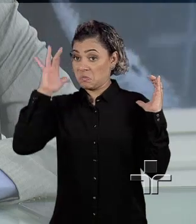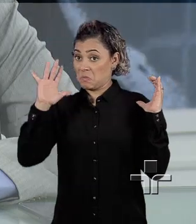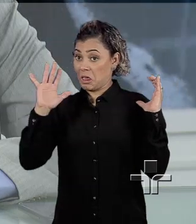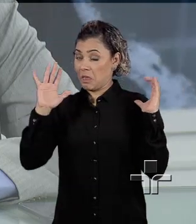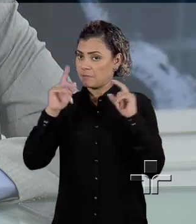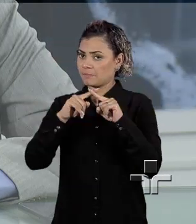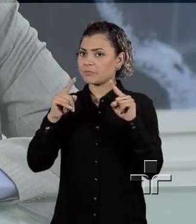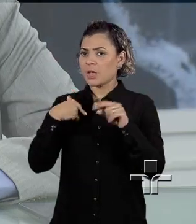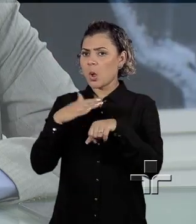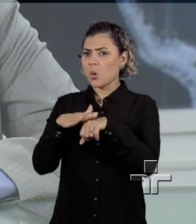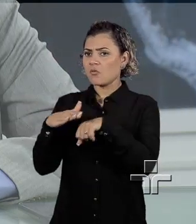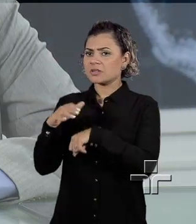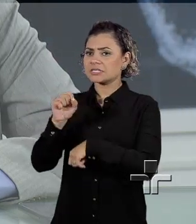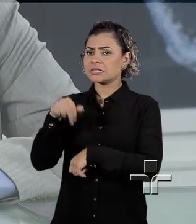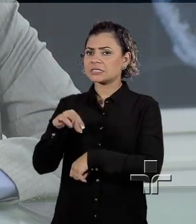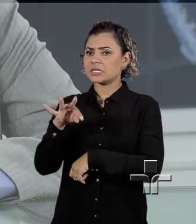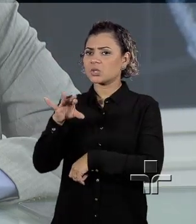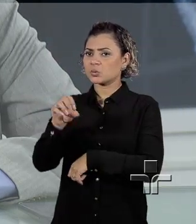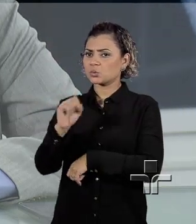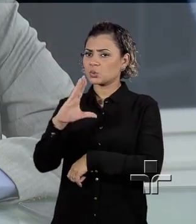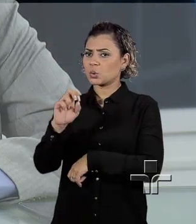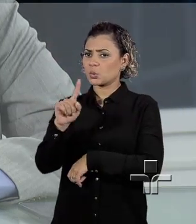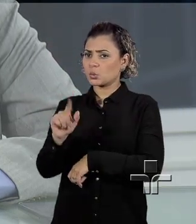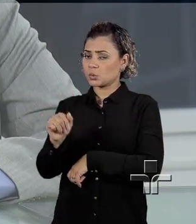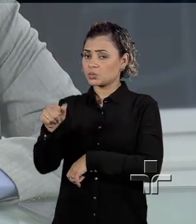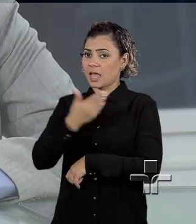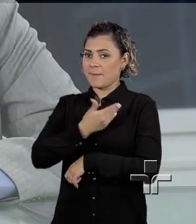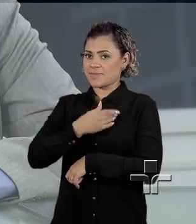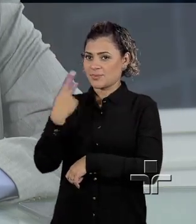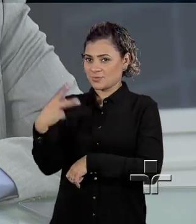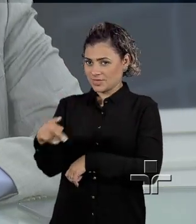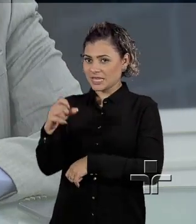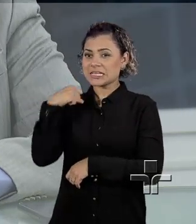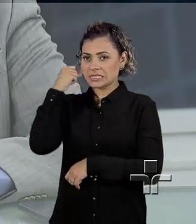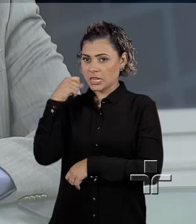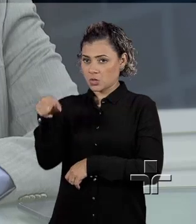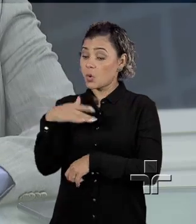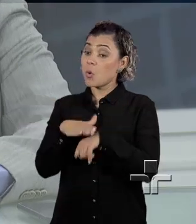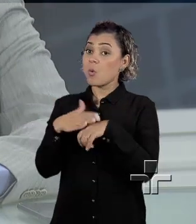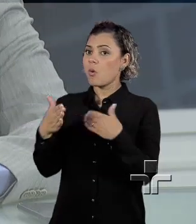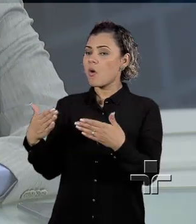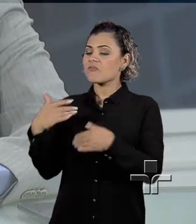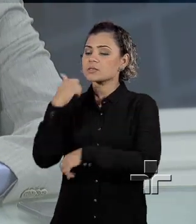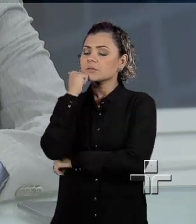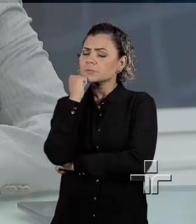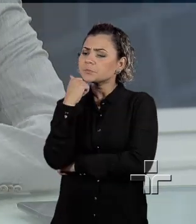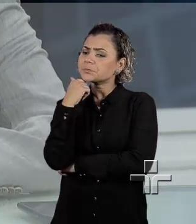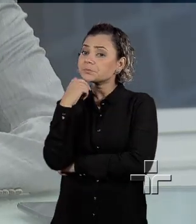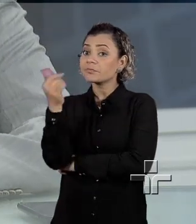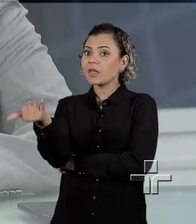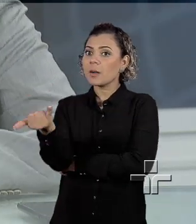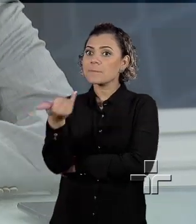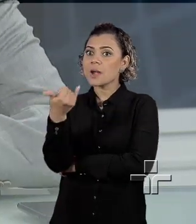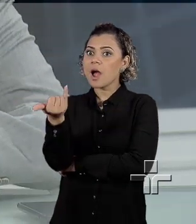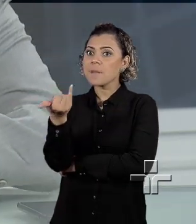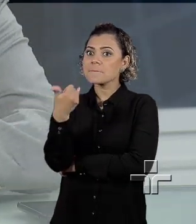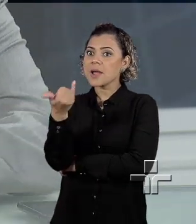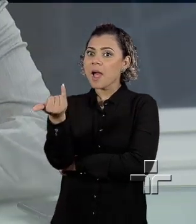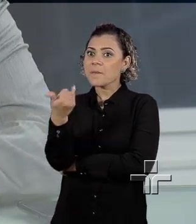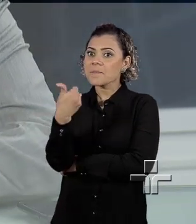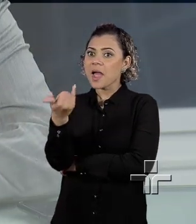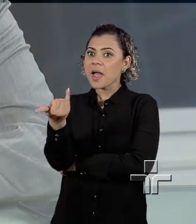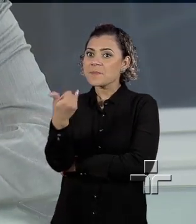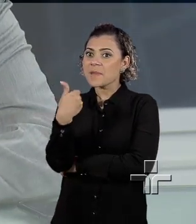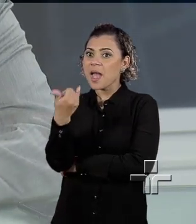Santos Cruz, colega de turma dele, de Campinas, um senador da República, que me contou alguns bastidores. Ele